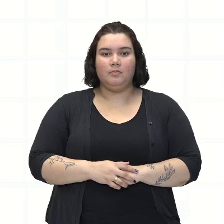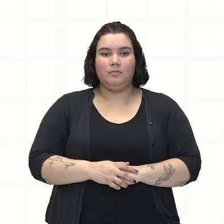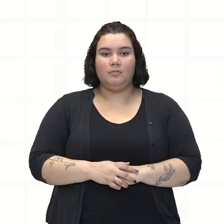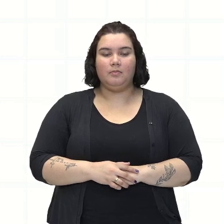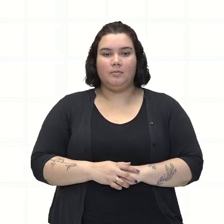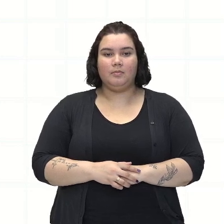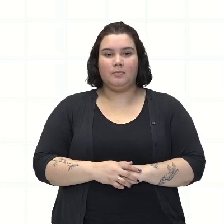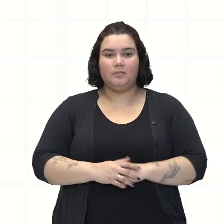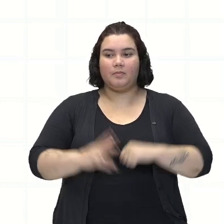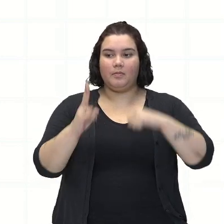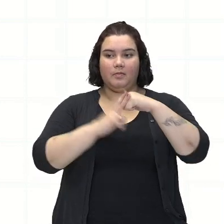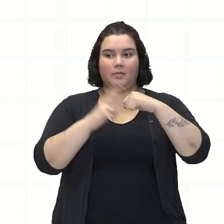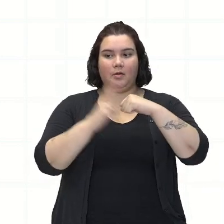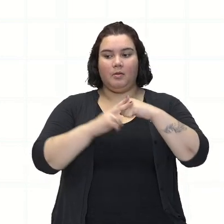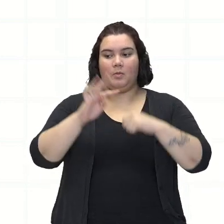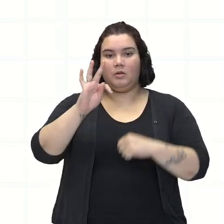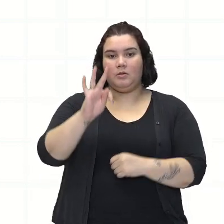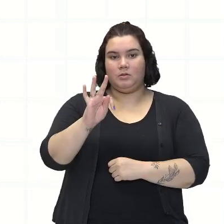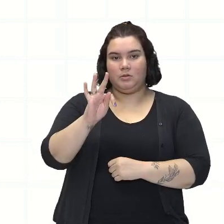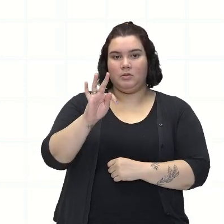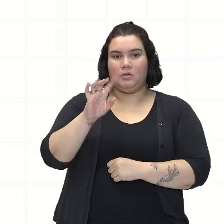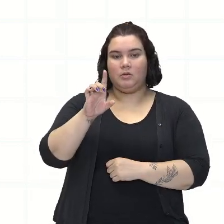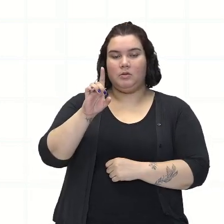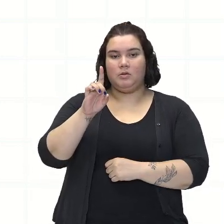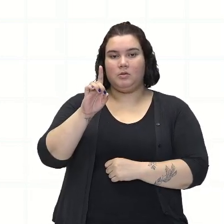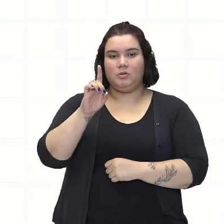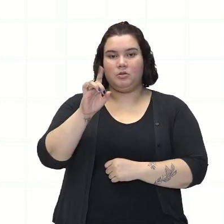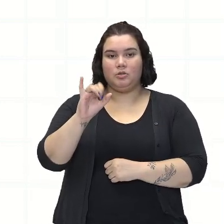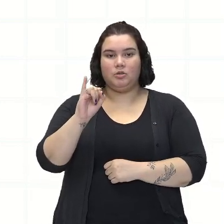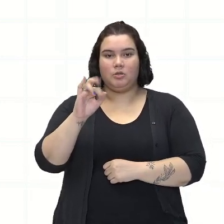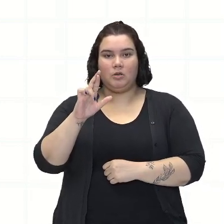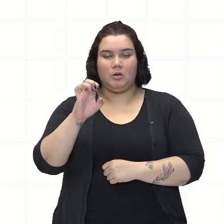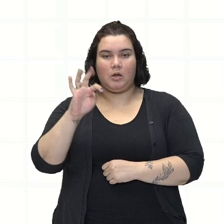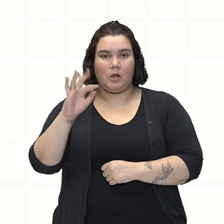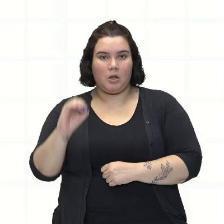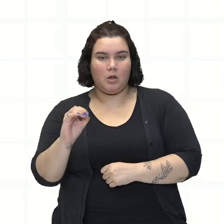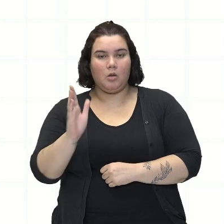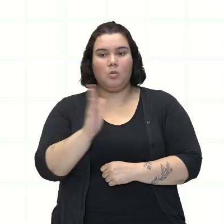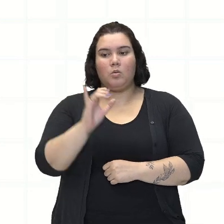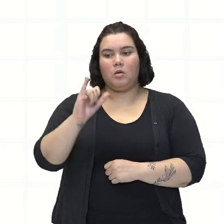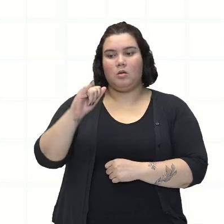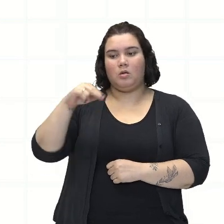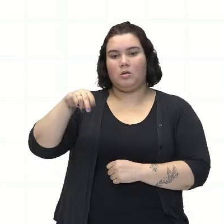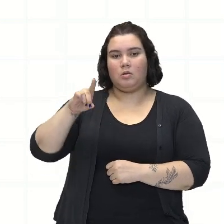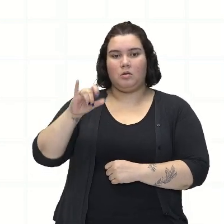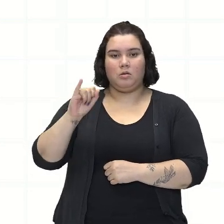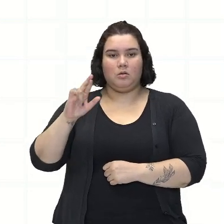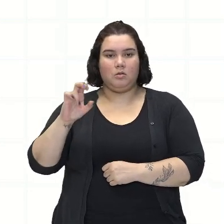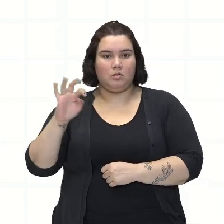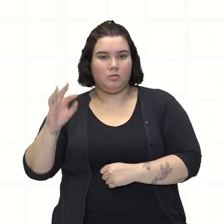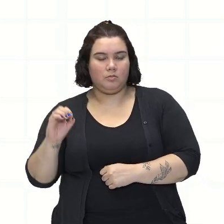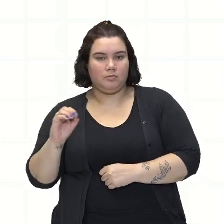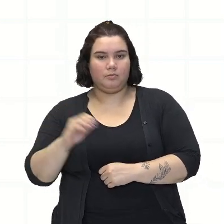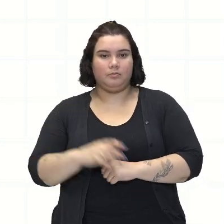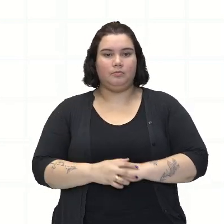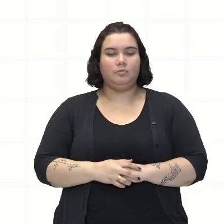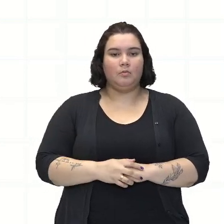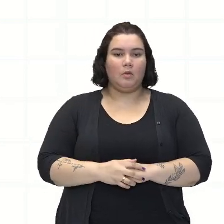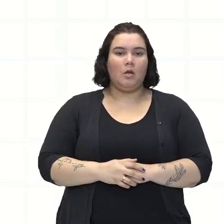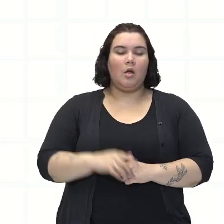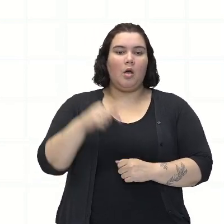transitivo direto e indireto. Refeições, objeto